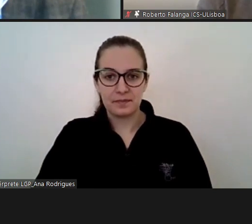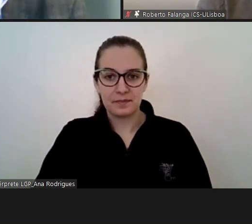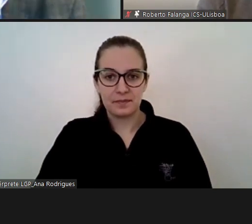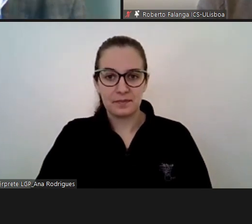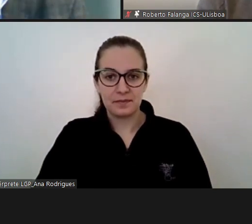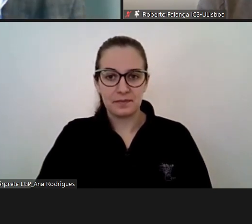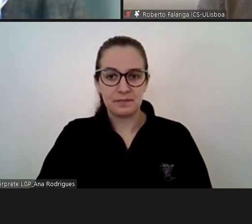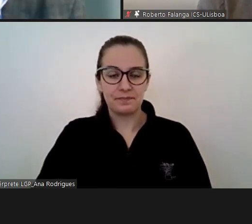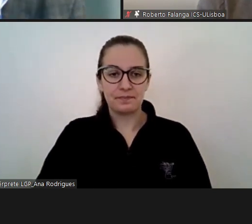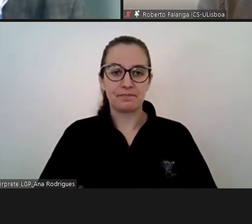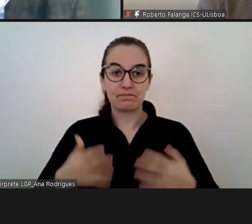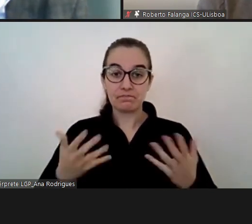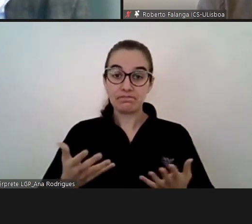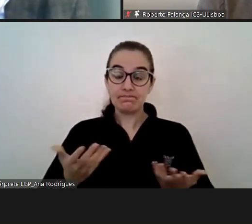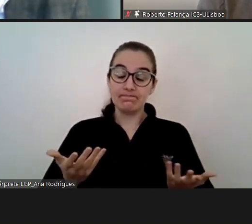Eu,